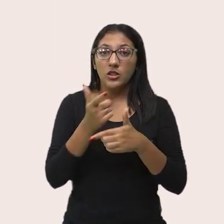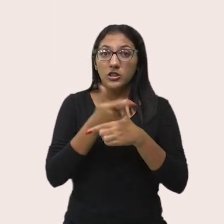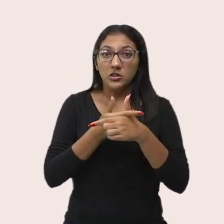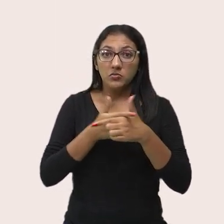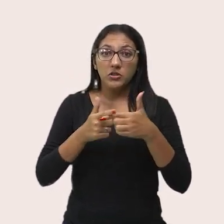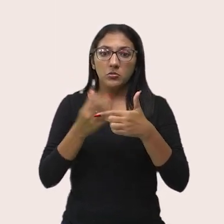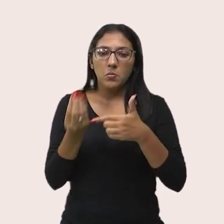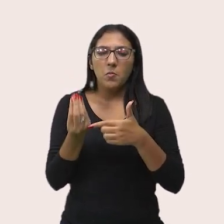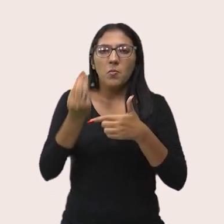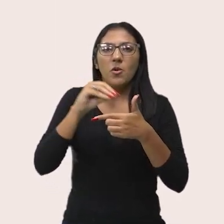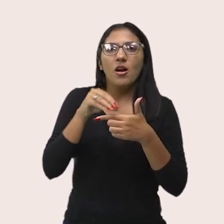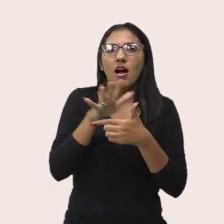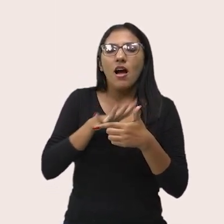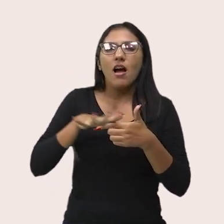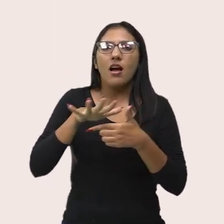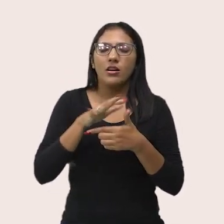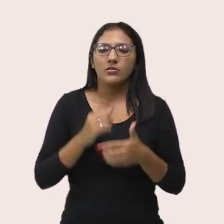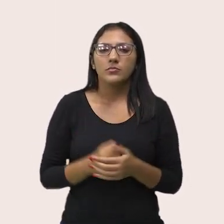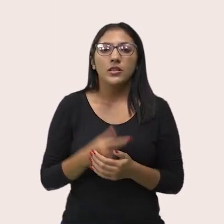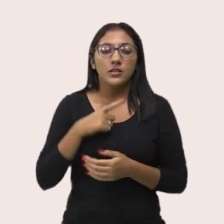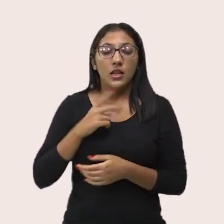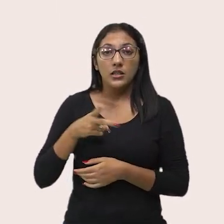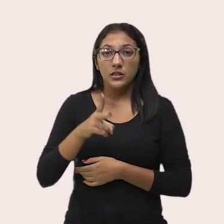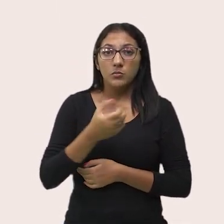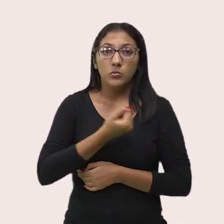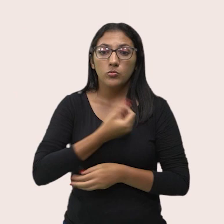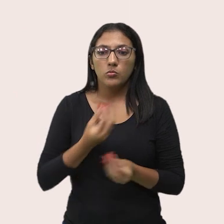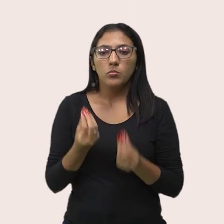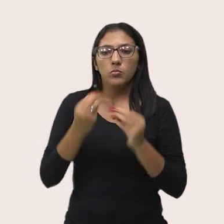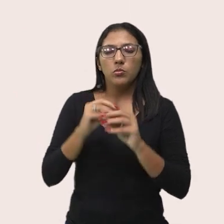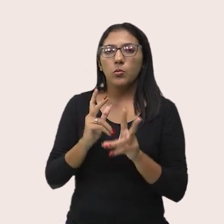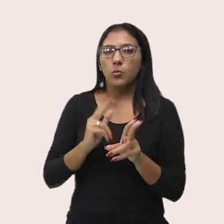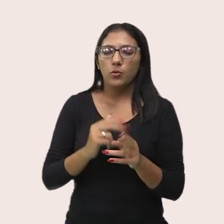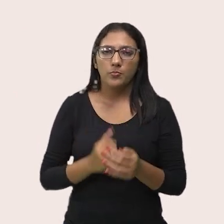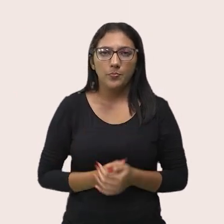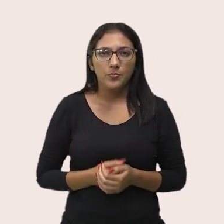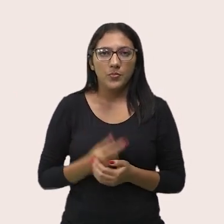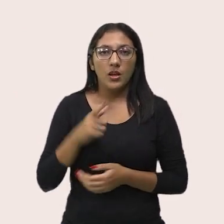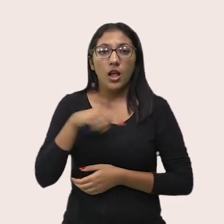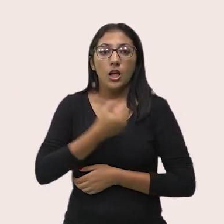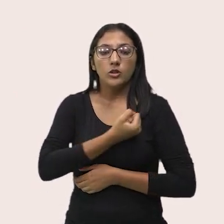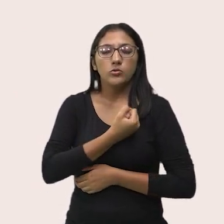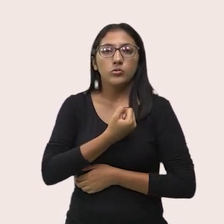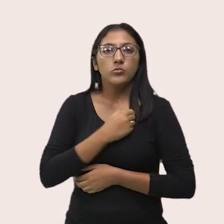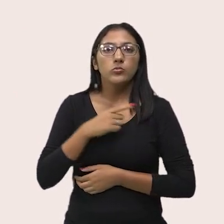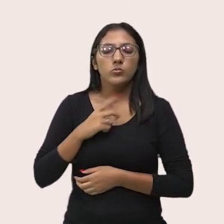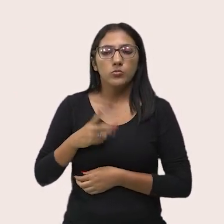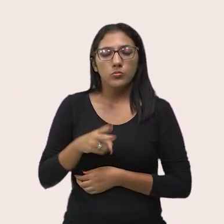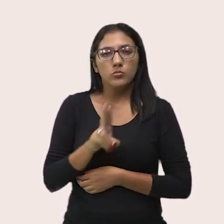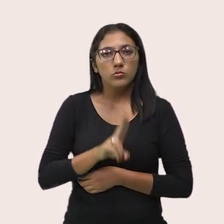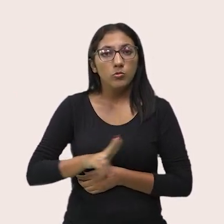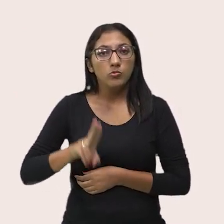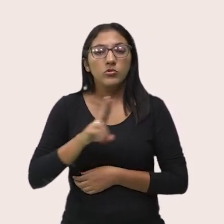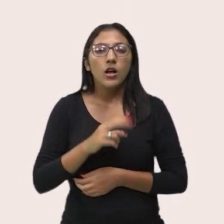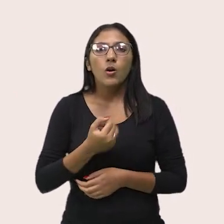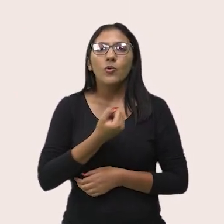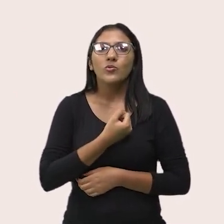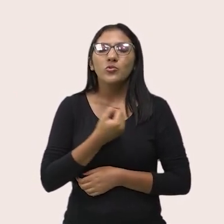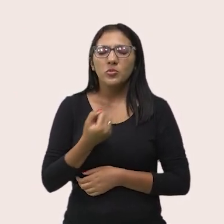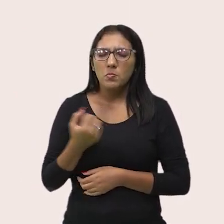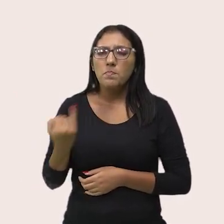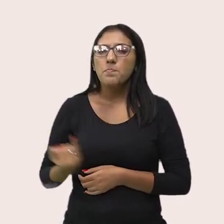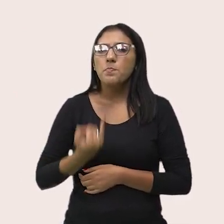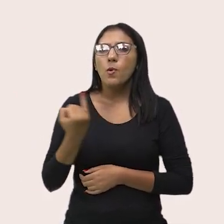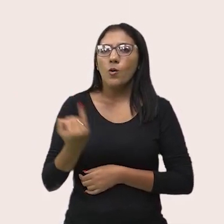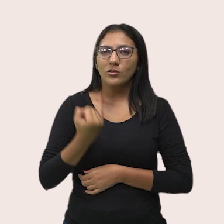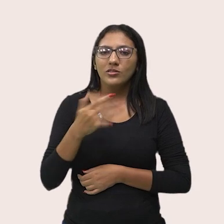diâmetro, obtém-se sempre o mesmo valor. Esse valor constante representa um número muito importante